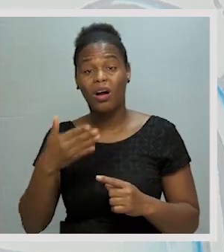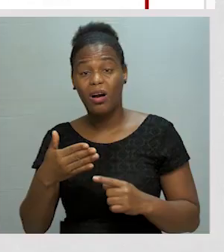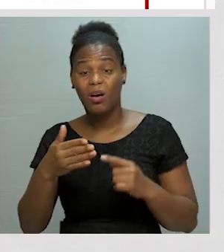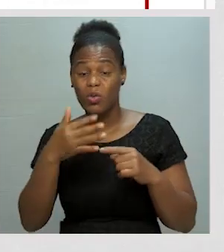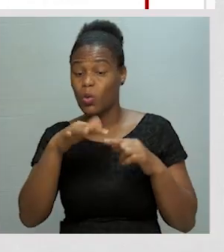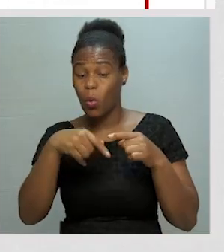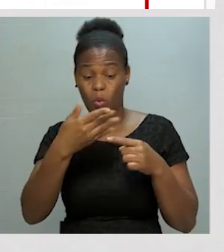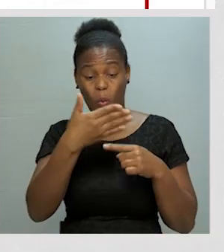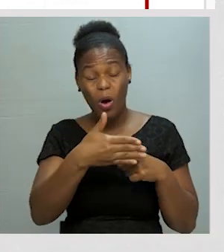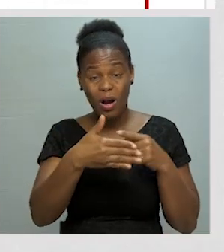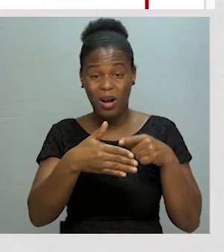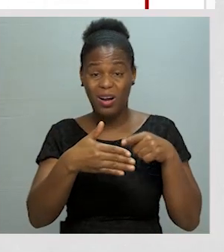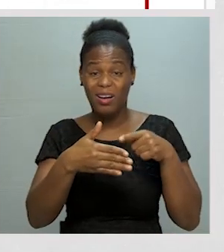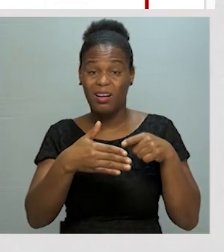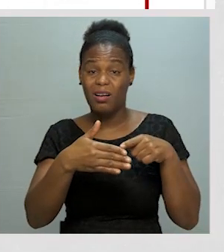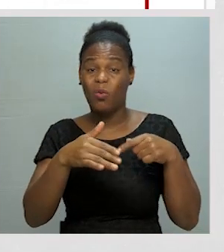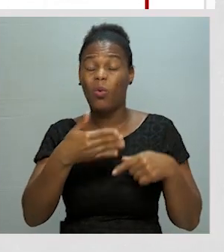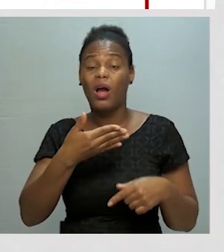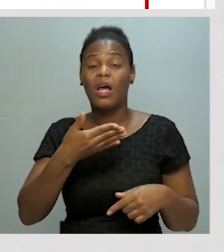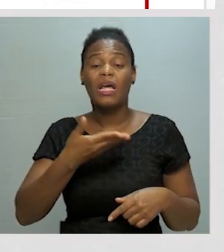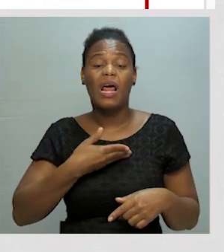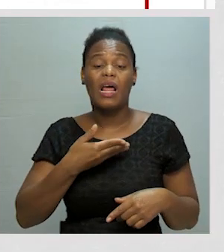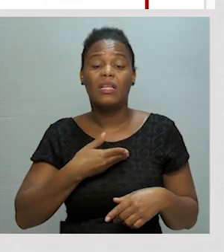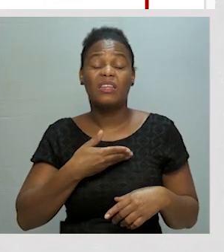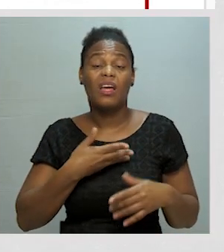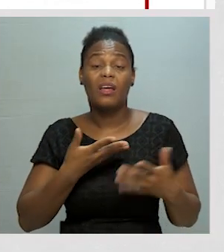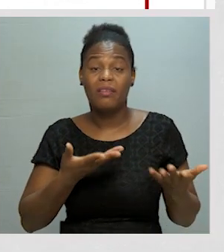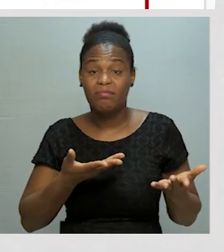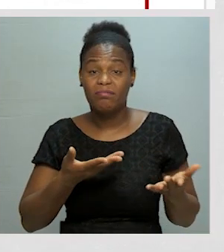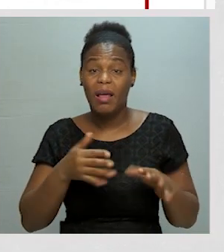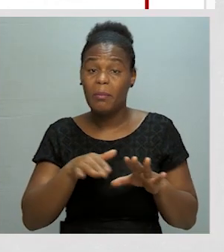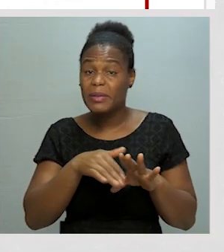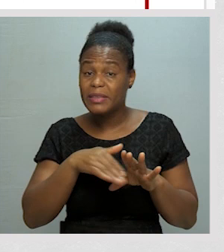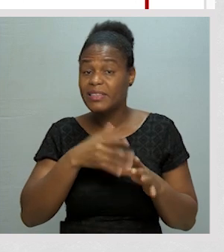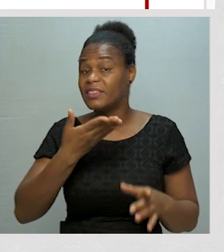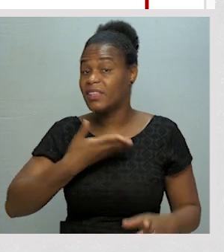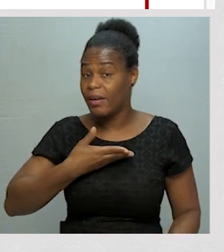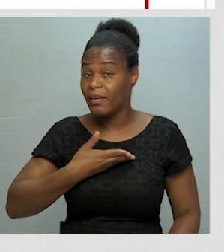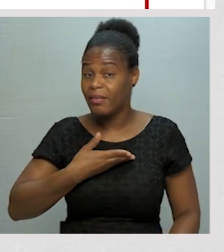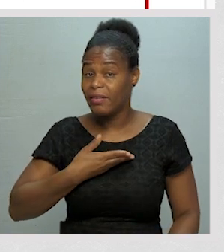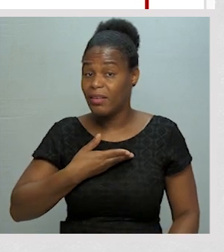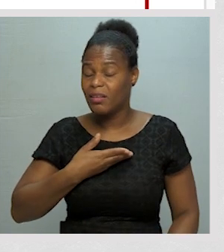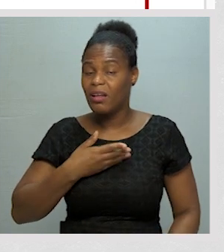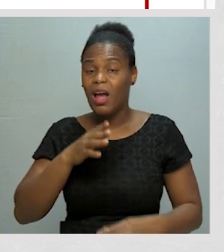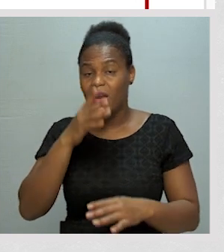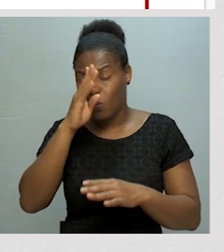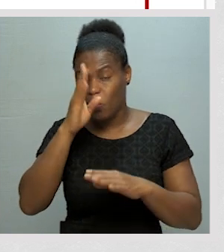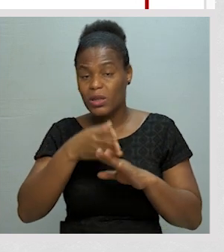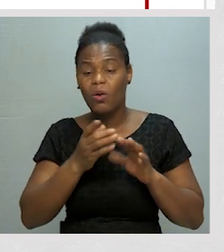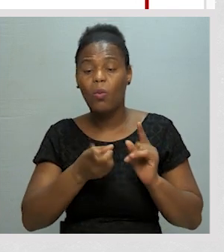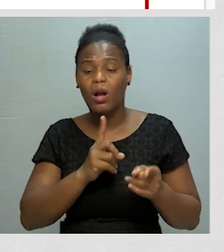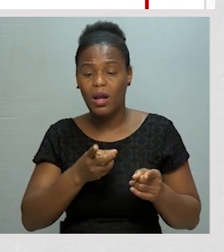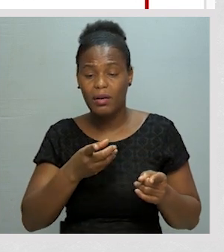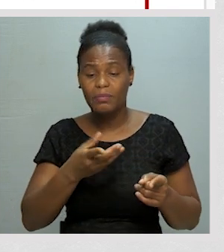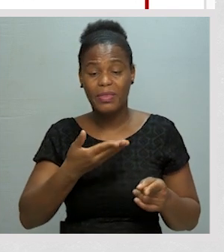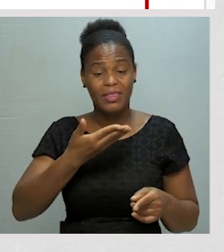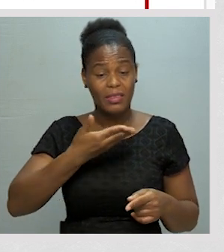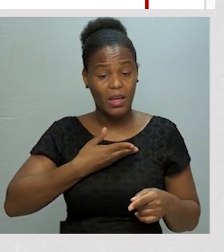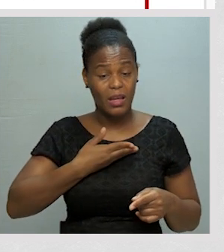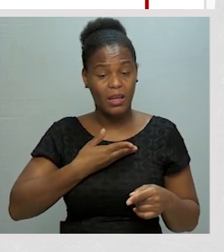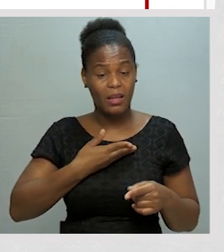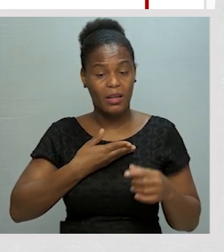dezena e uma unidade. Então, uma unidade está